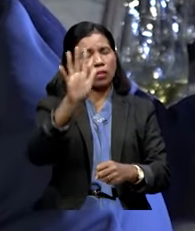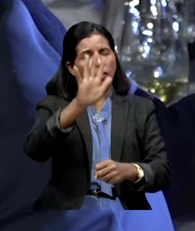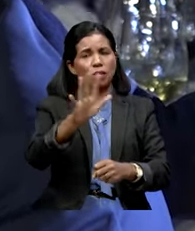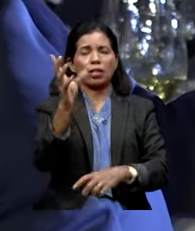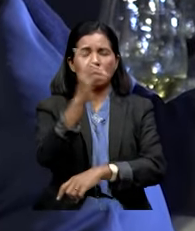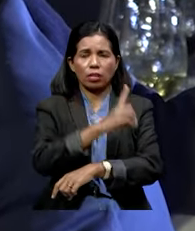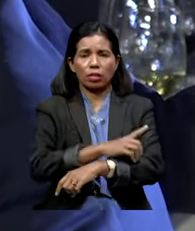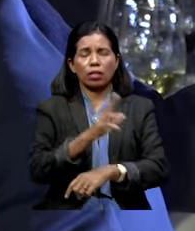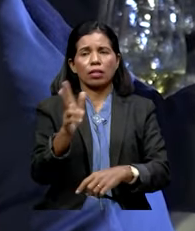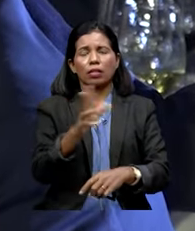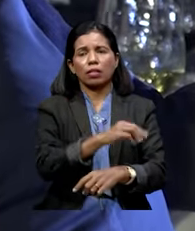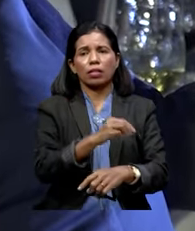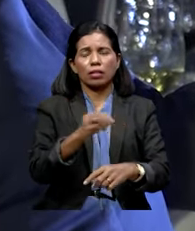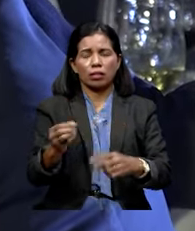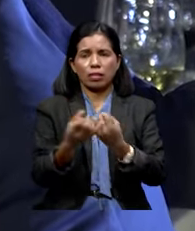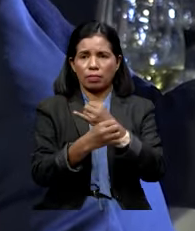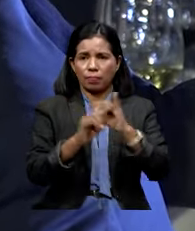consulta popular ca referendo.